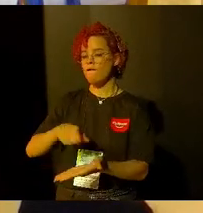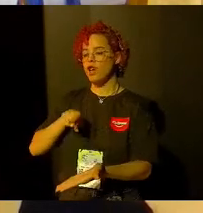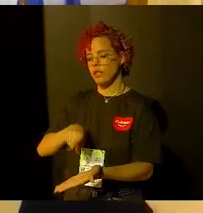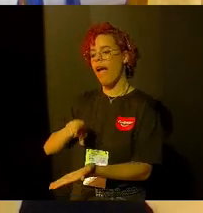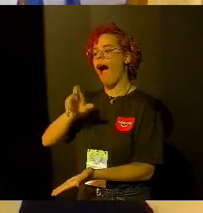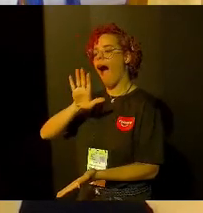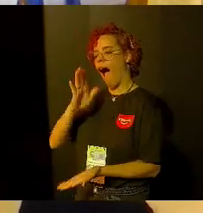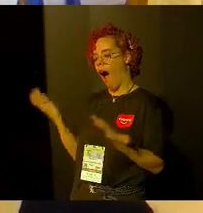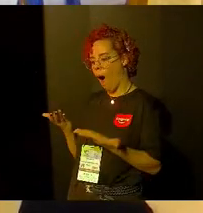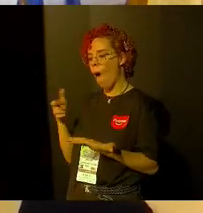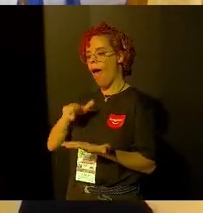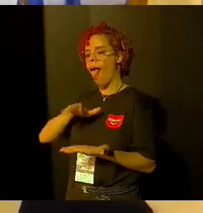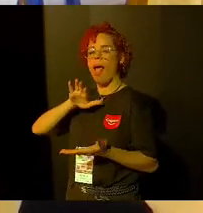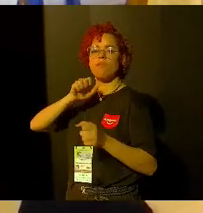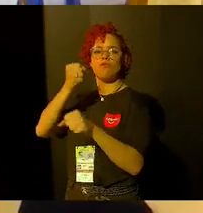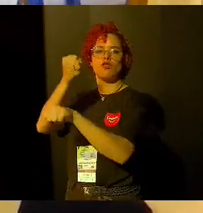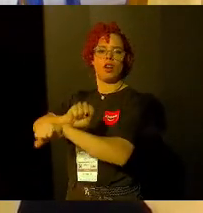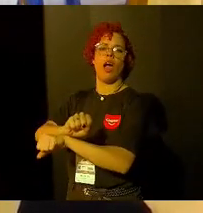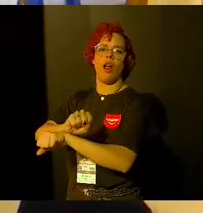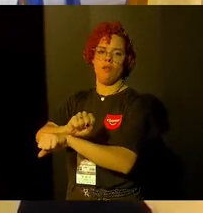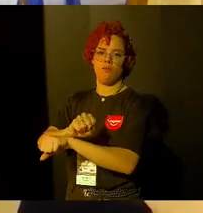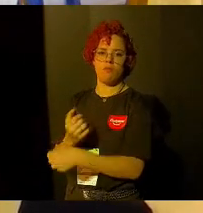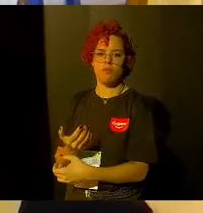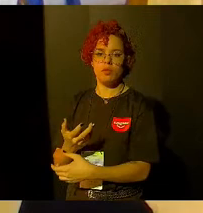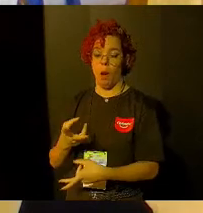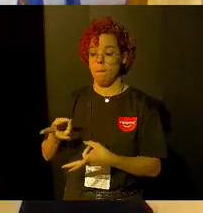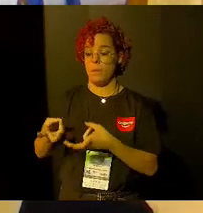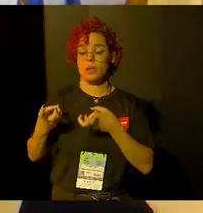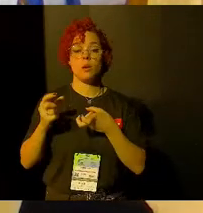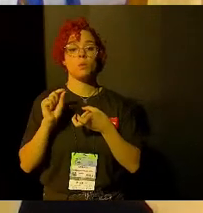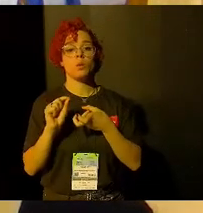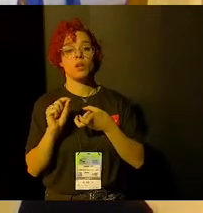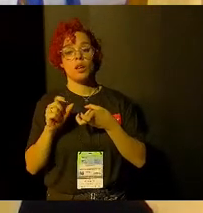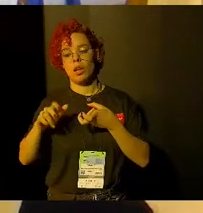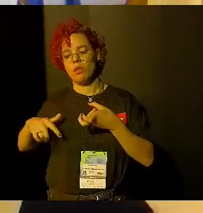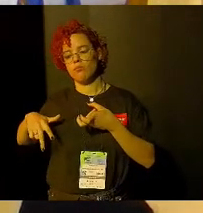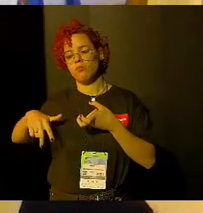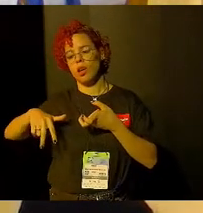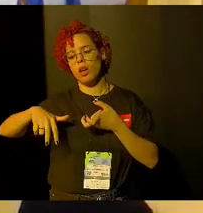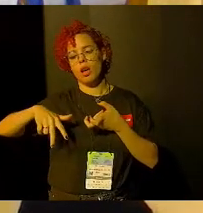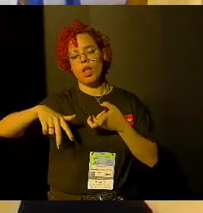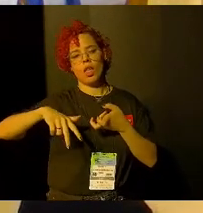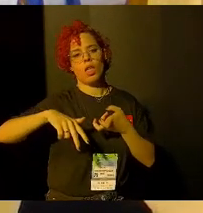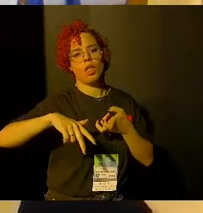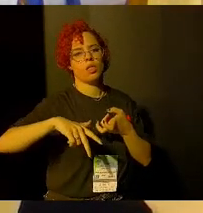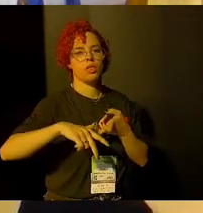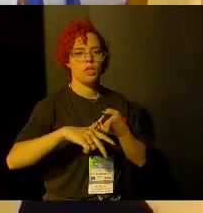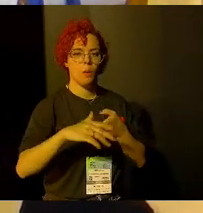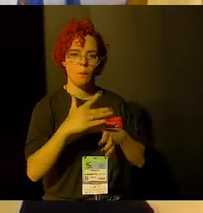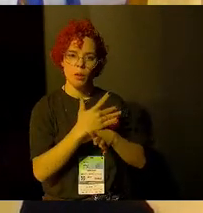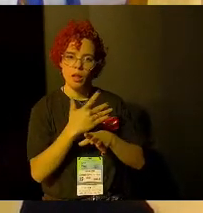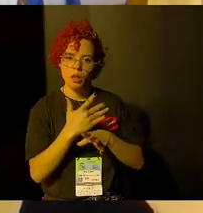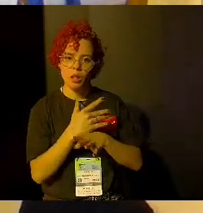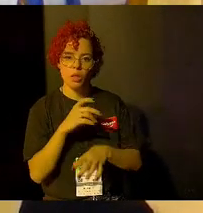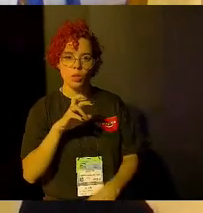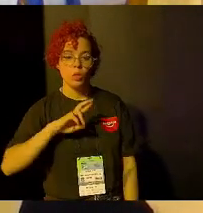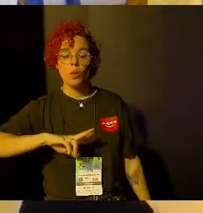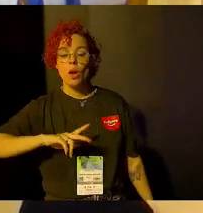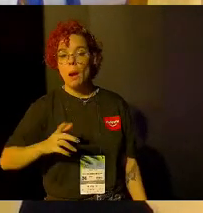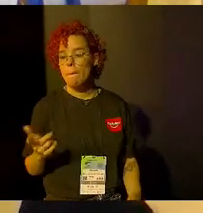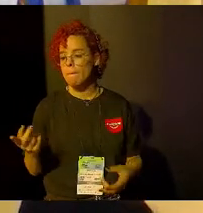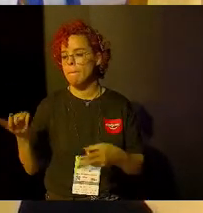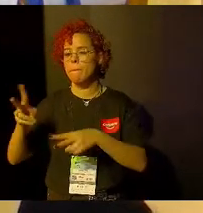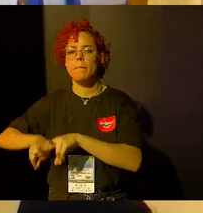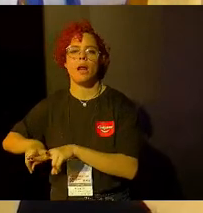os escravizados a corte percebe que eles andam pela cidade não ficam preso somente nas fazendas que a gente